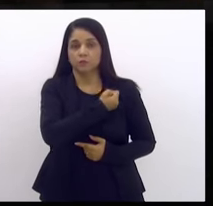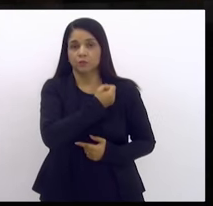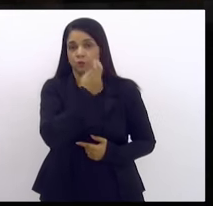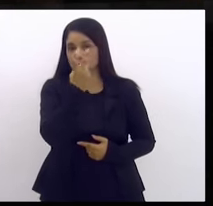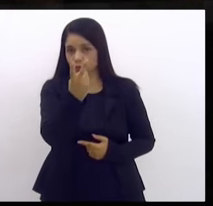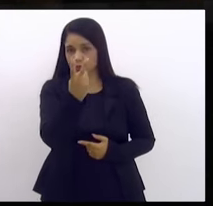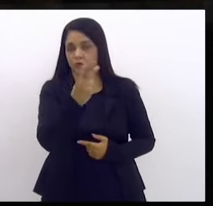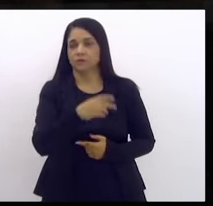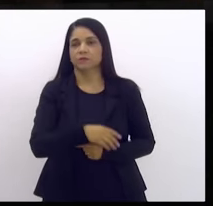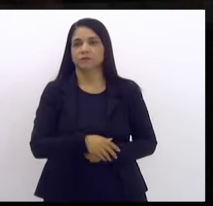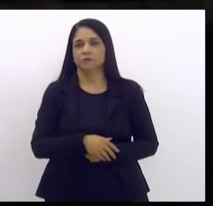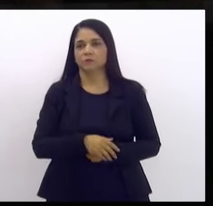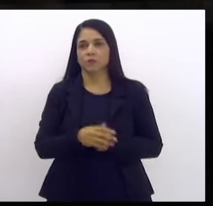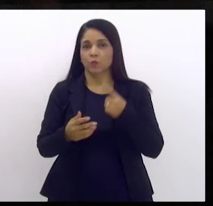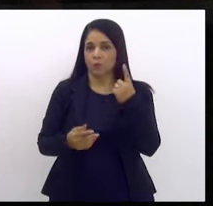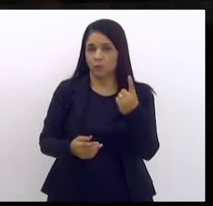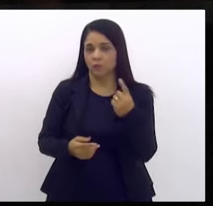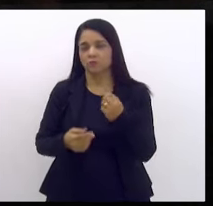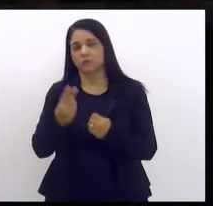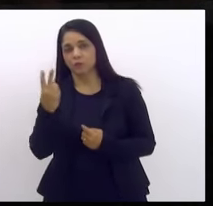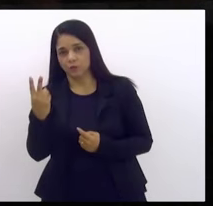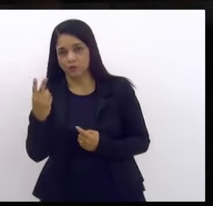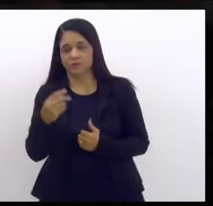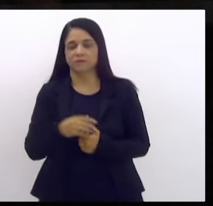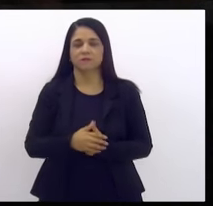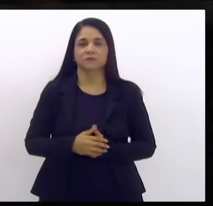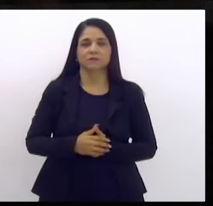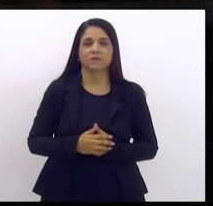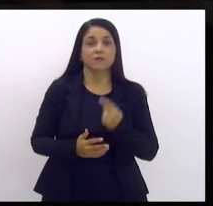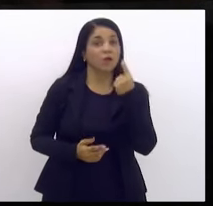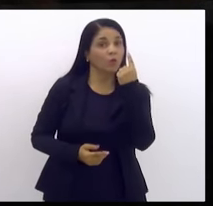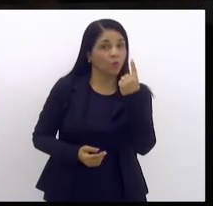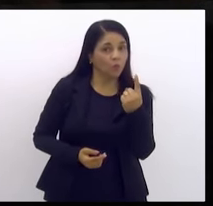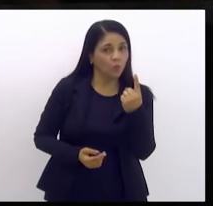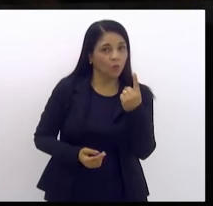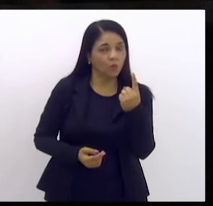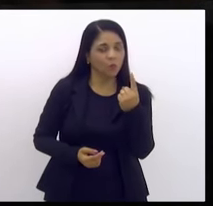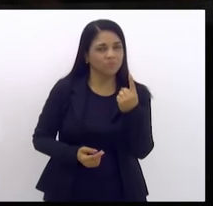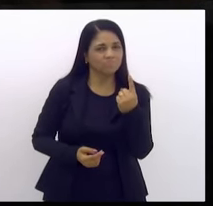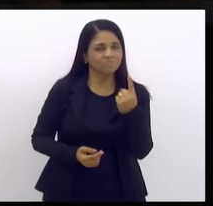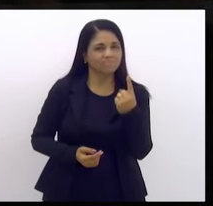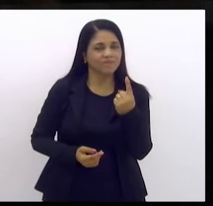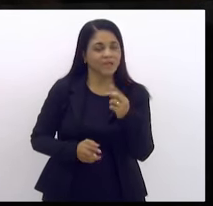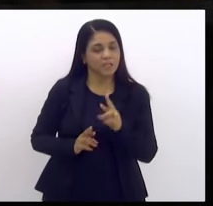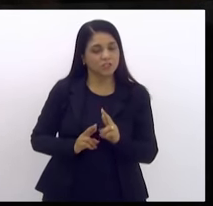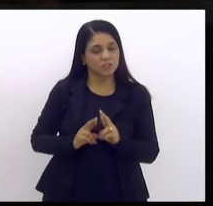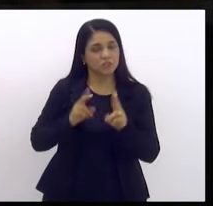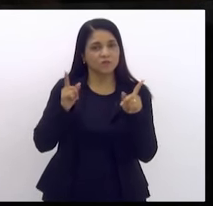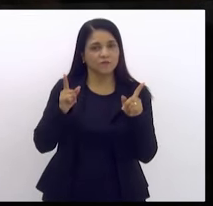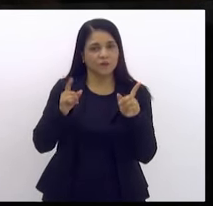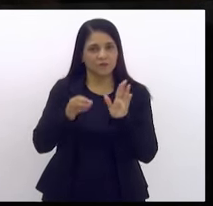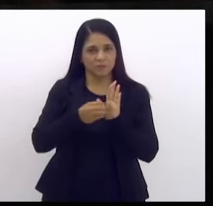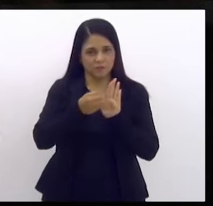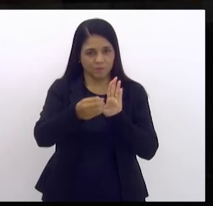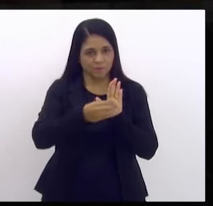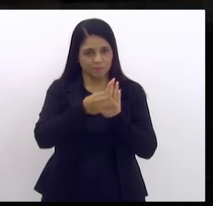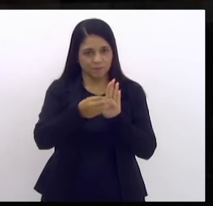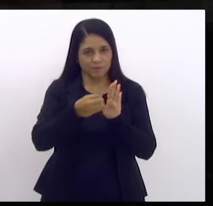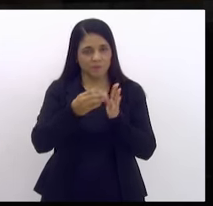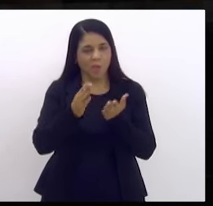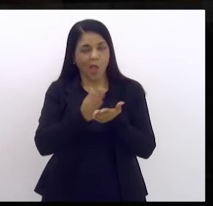A emenda número 1 é uma emenda em comum porque ela tem algumas